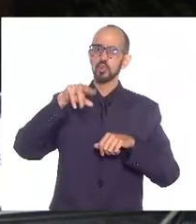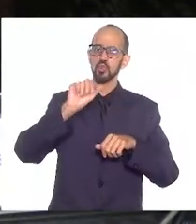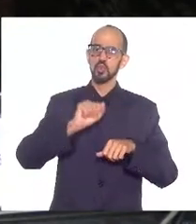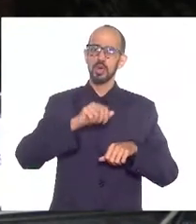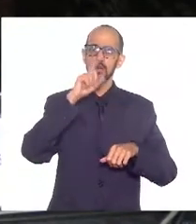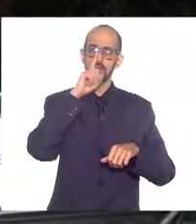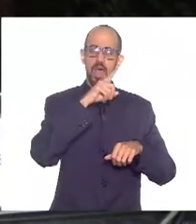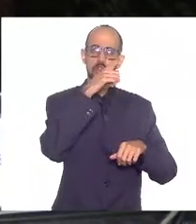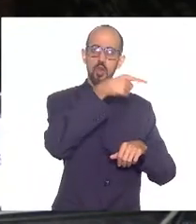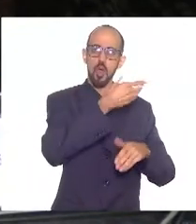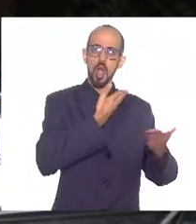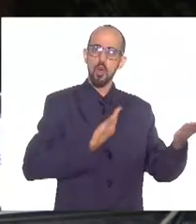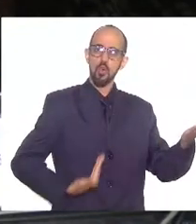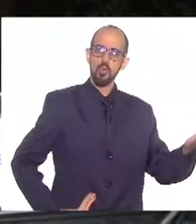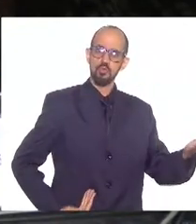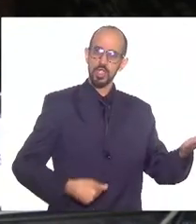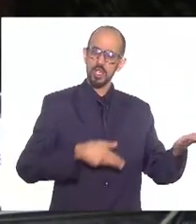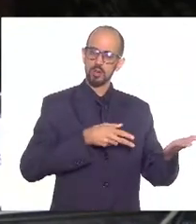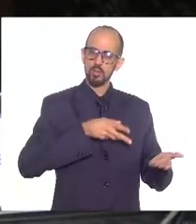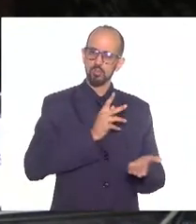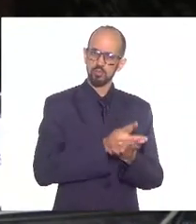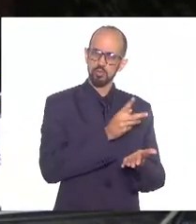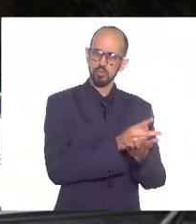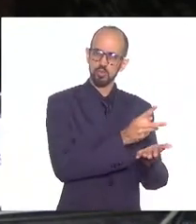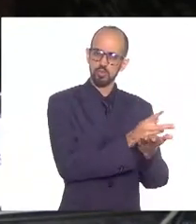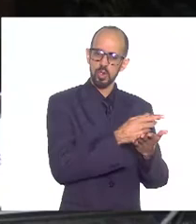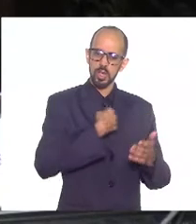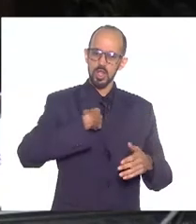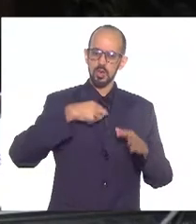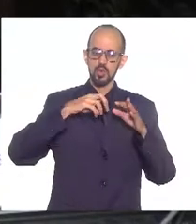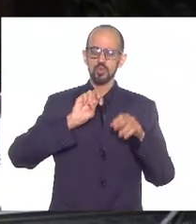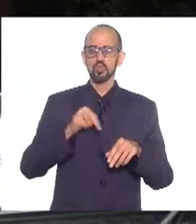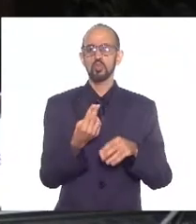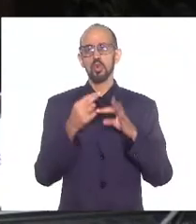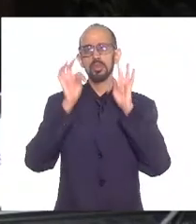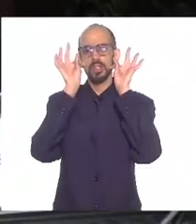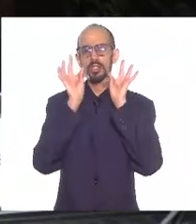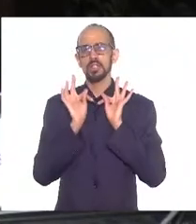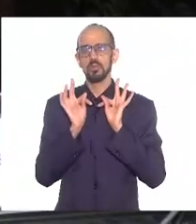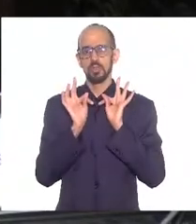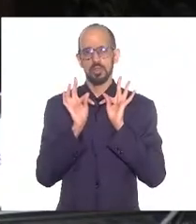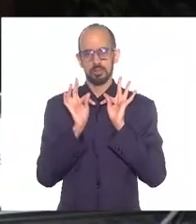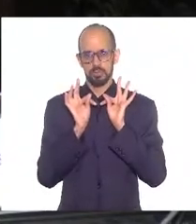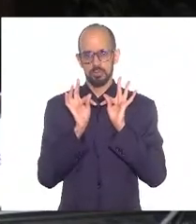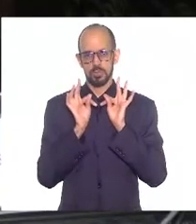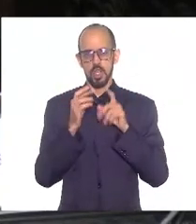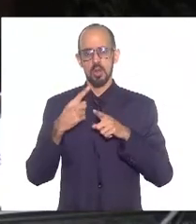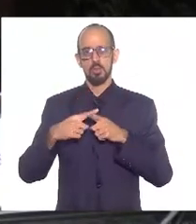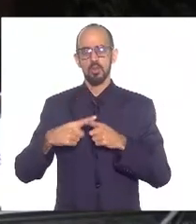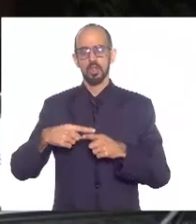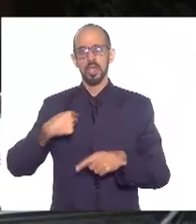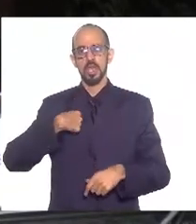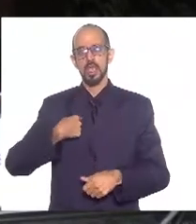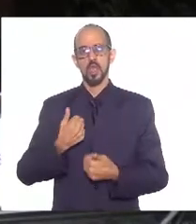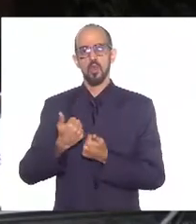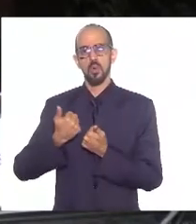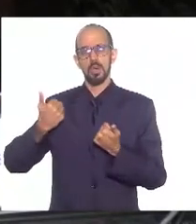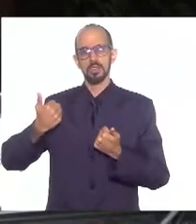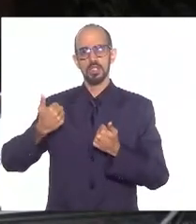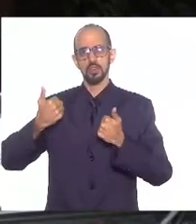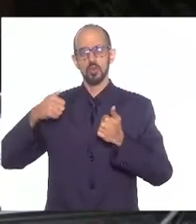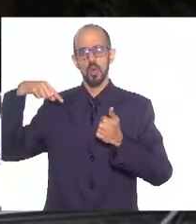ao governo nesses anos todos. E eu sou testemunha disso, como assessor dessa casa que